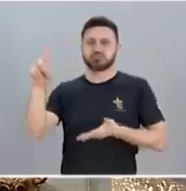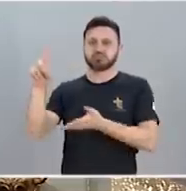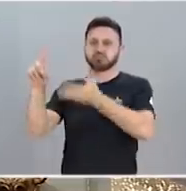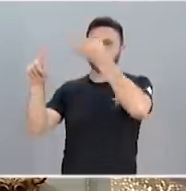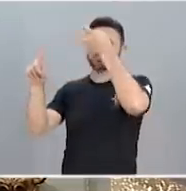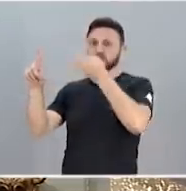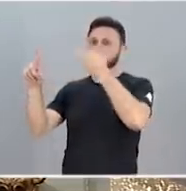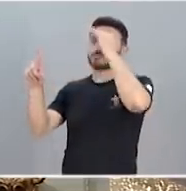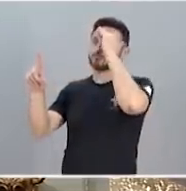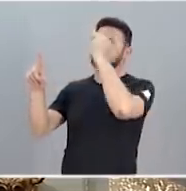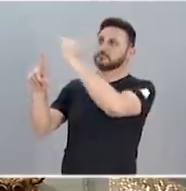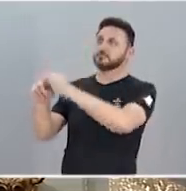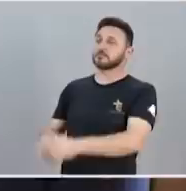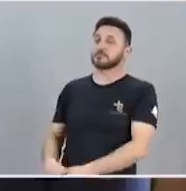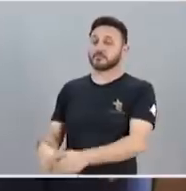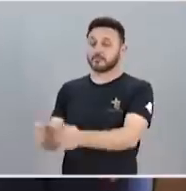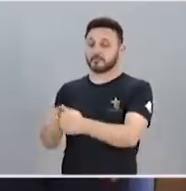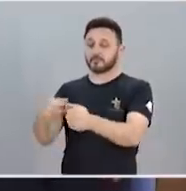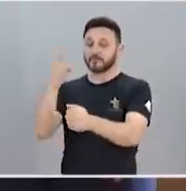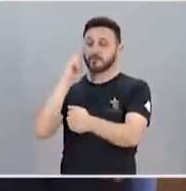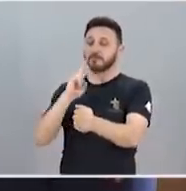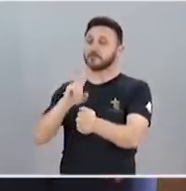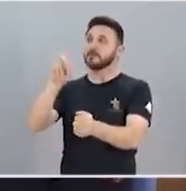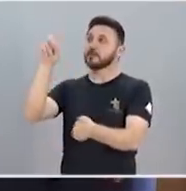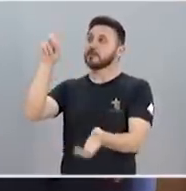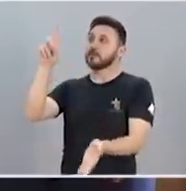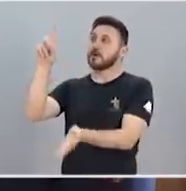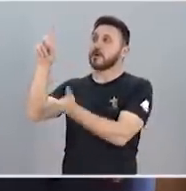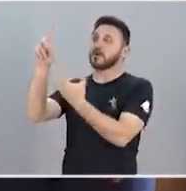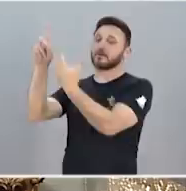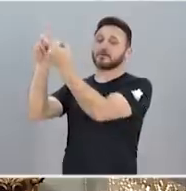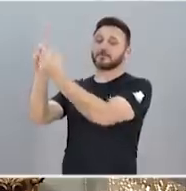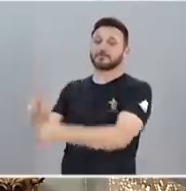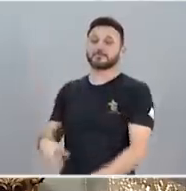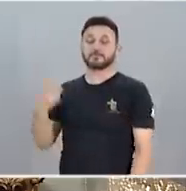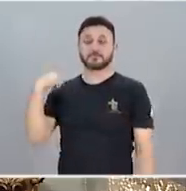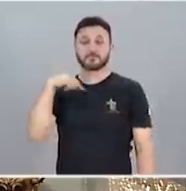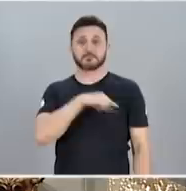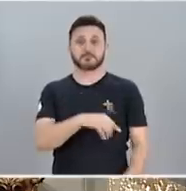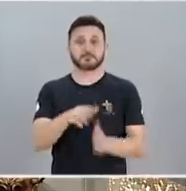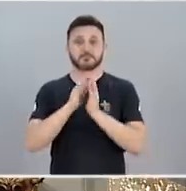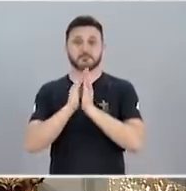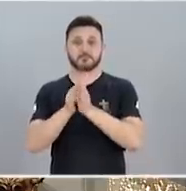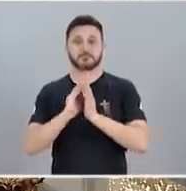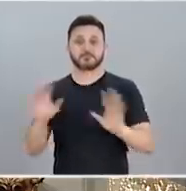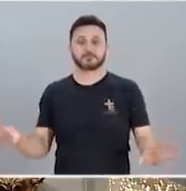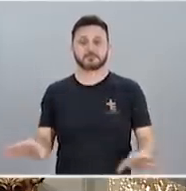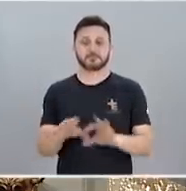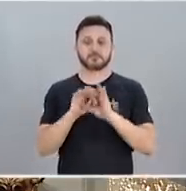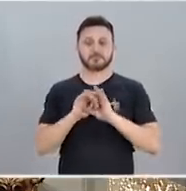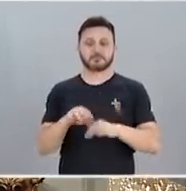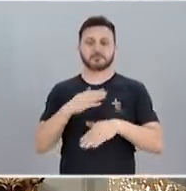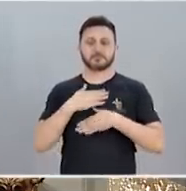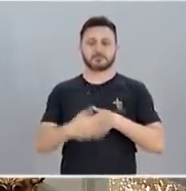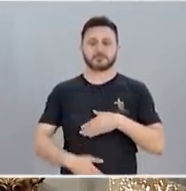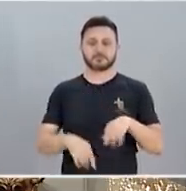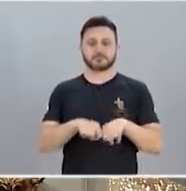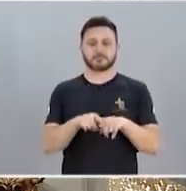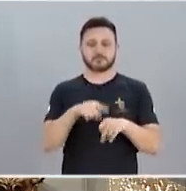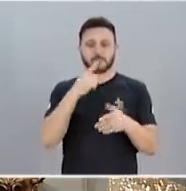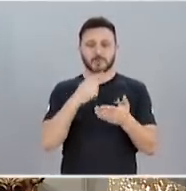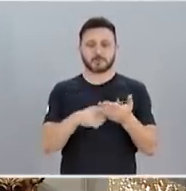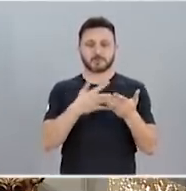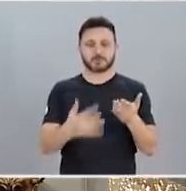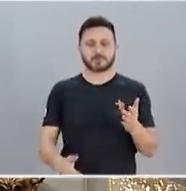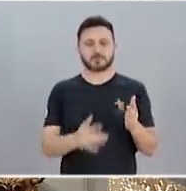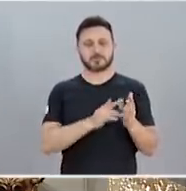vossa presença e vos servir. Recebei, ó Senhor, a nossa oferta. E nós vos suplicamos que, participando do corpo e